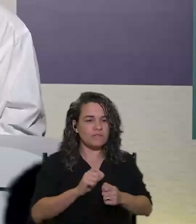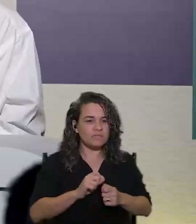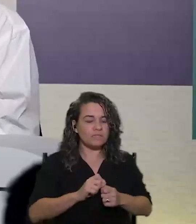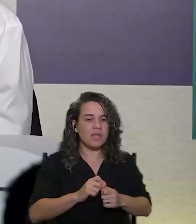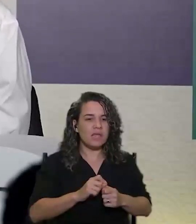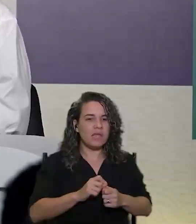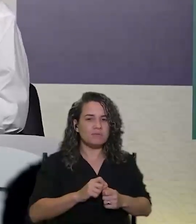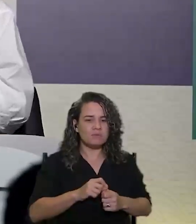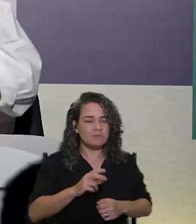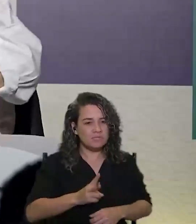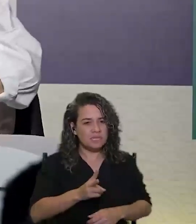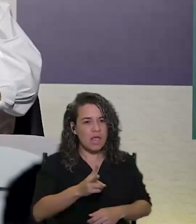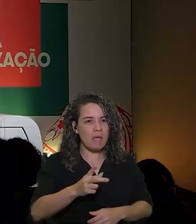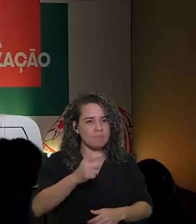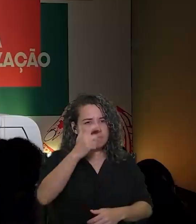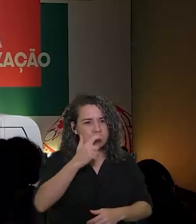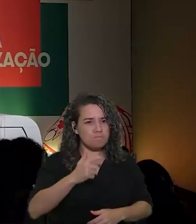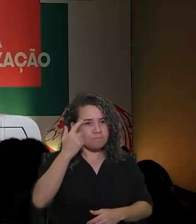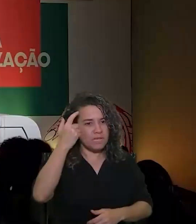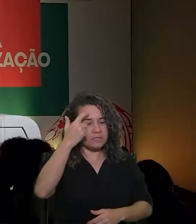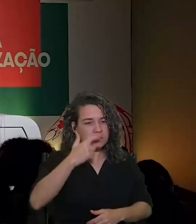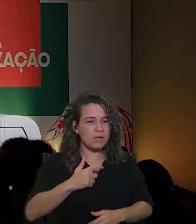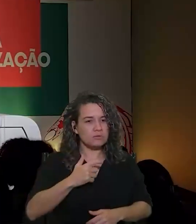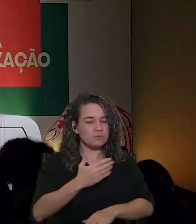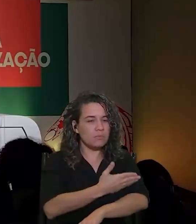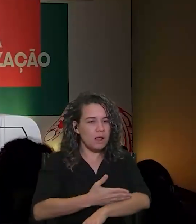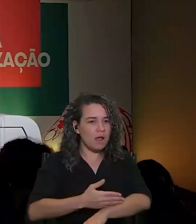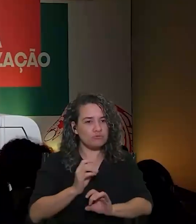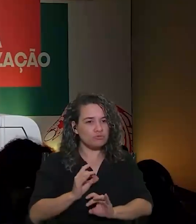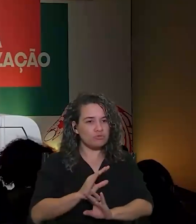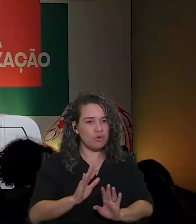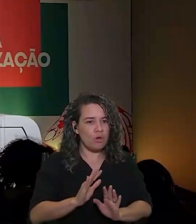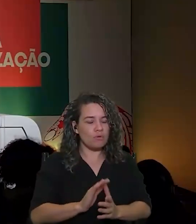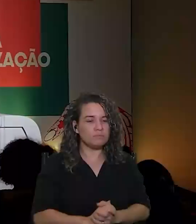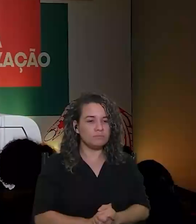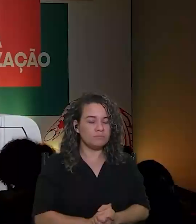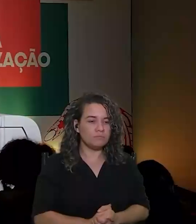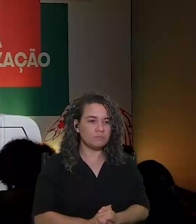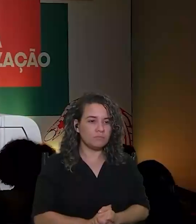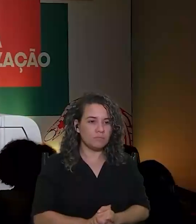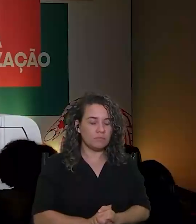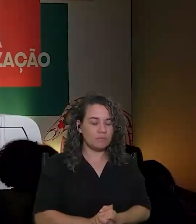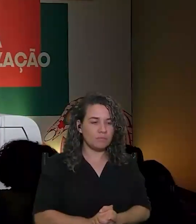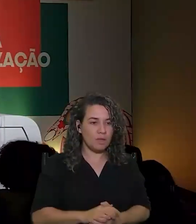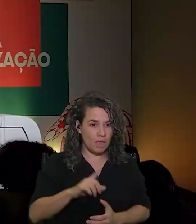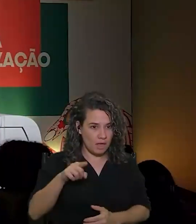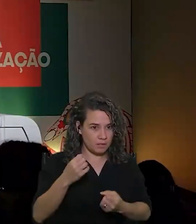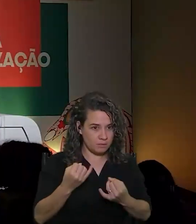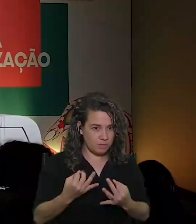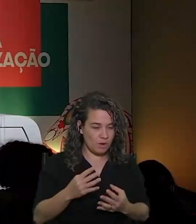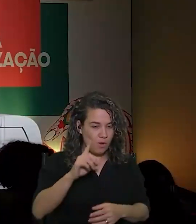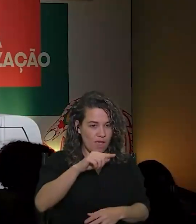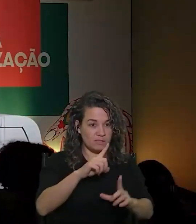É isso. Isso que o Sérgio falou agora dessa Brasília,